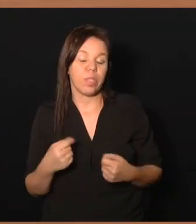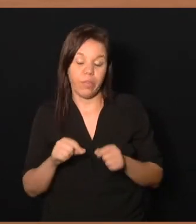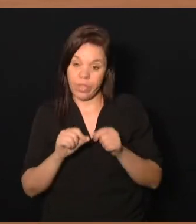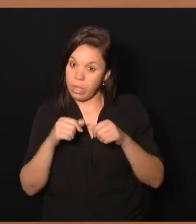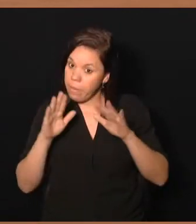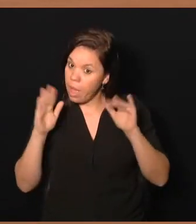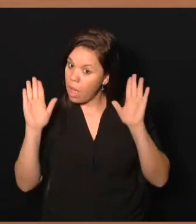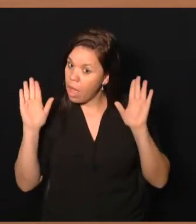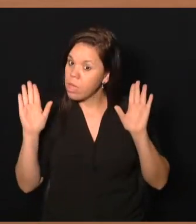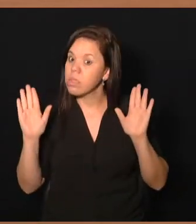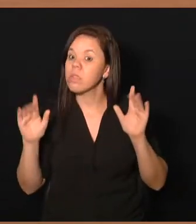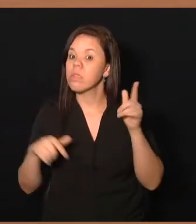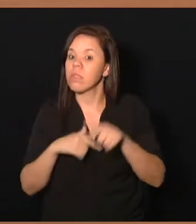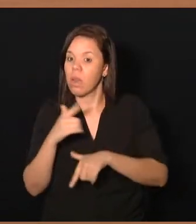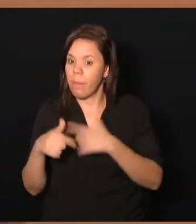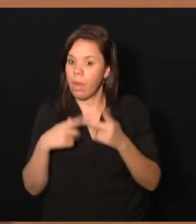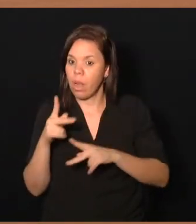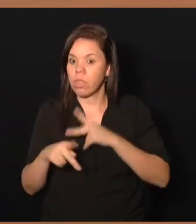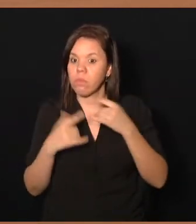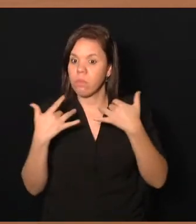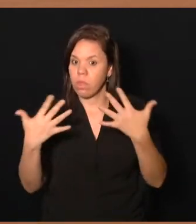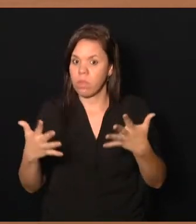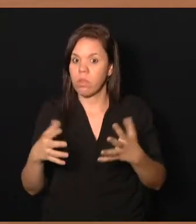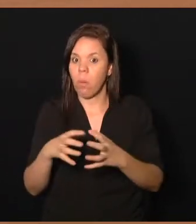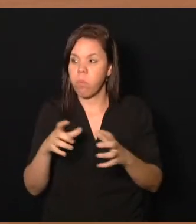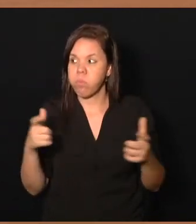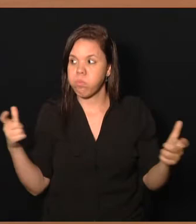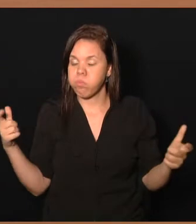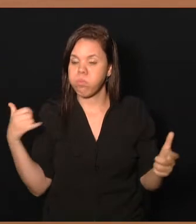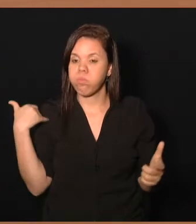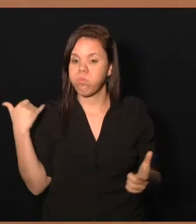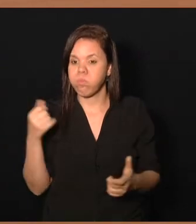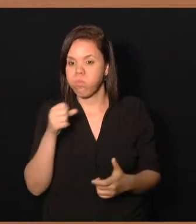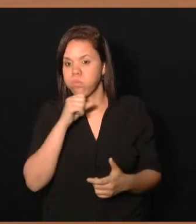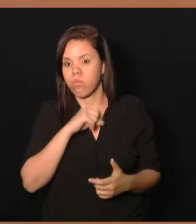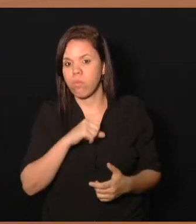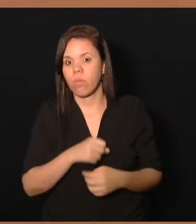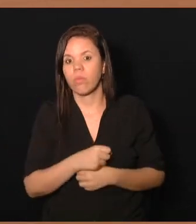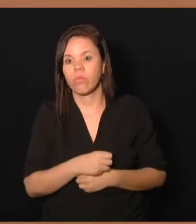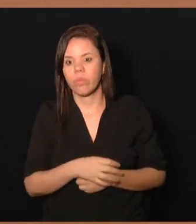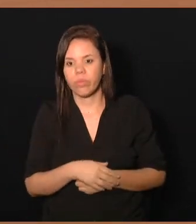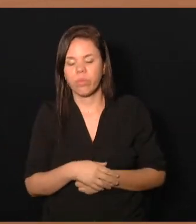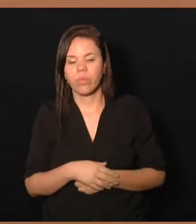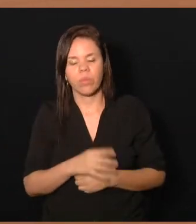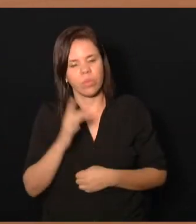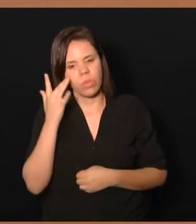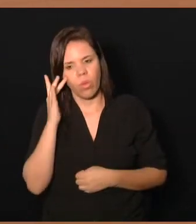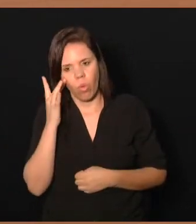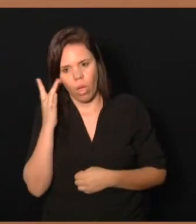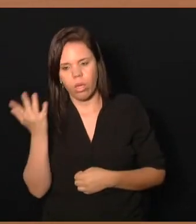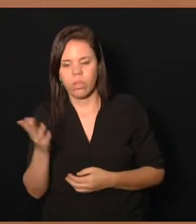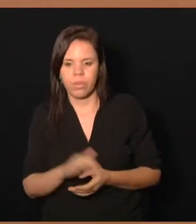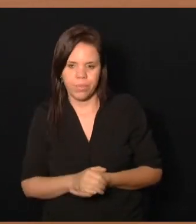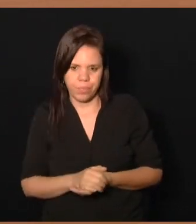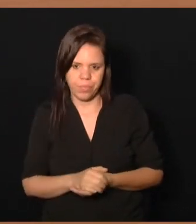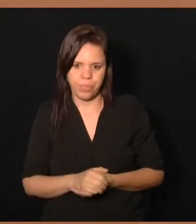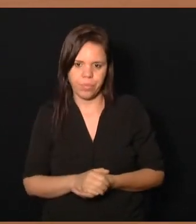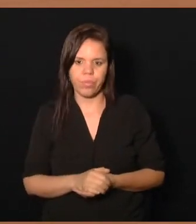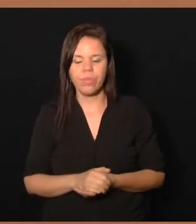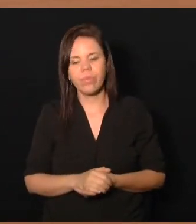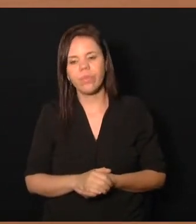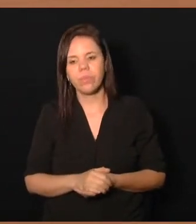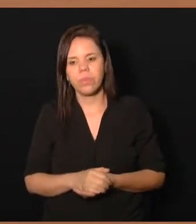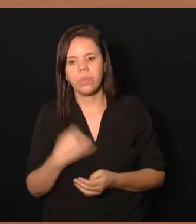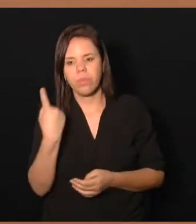mais, porque a nossa população está envelhecendo e está ficando idosa. Eu acho que, como poder público,